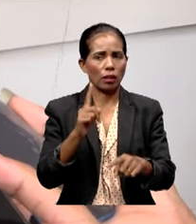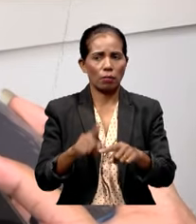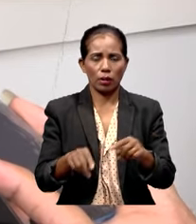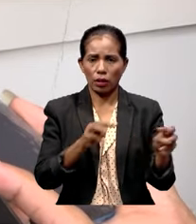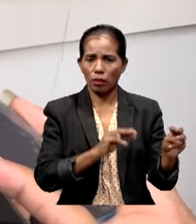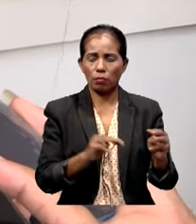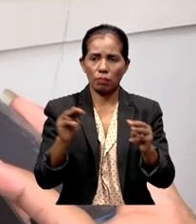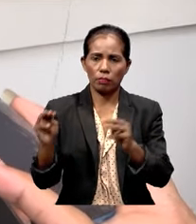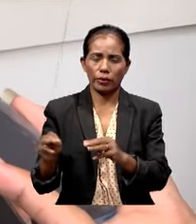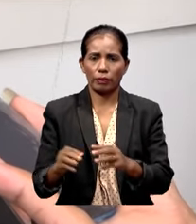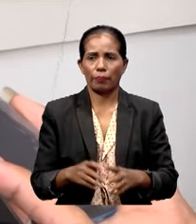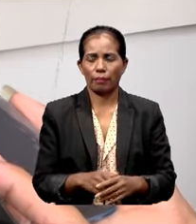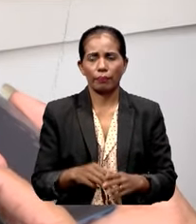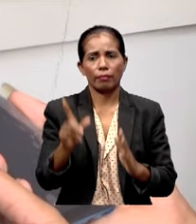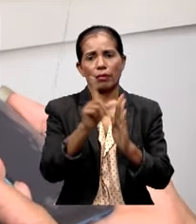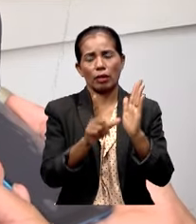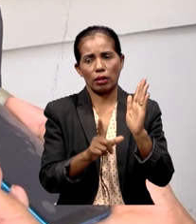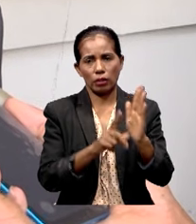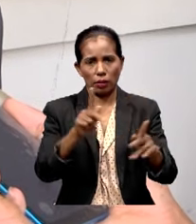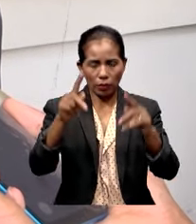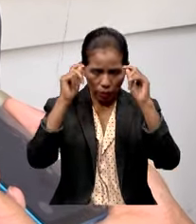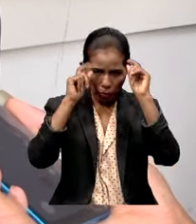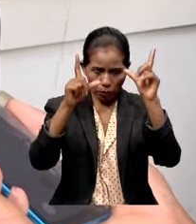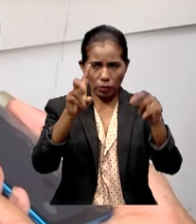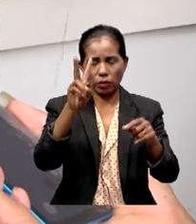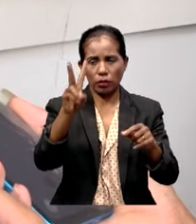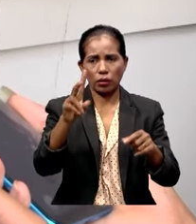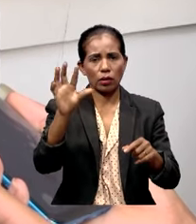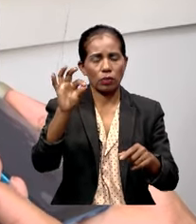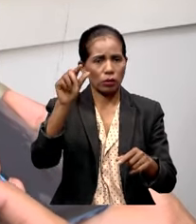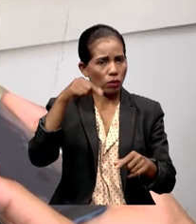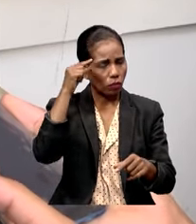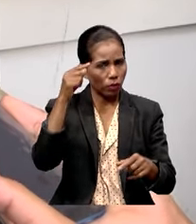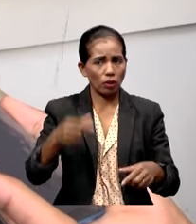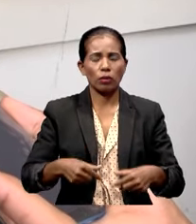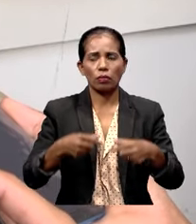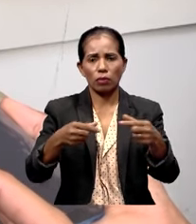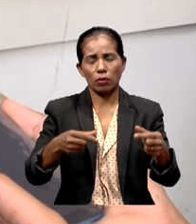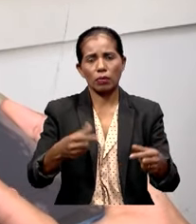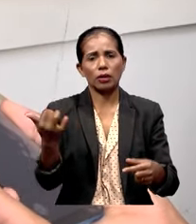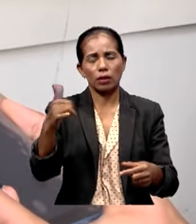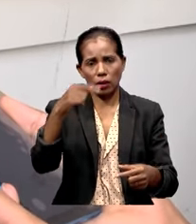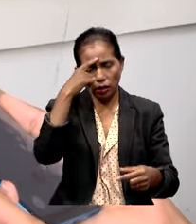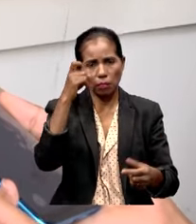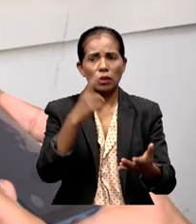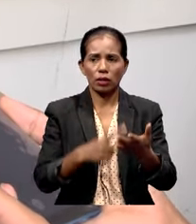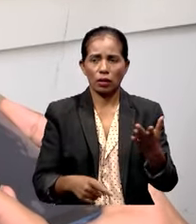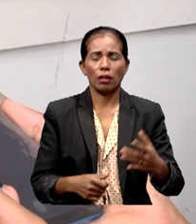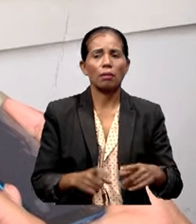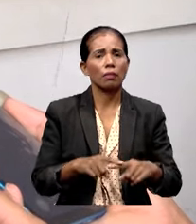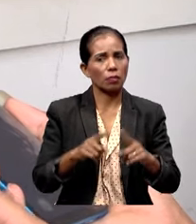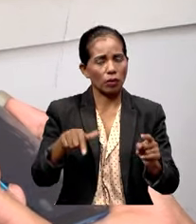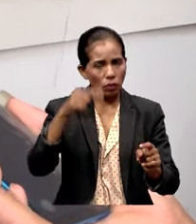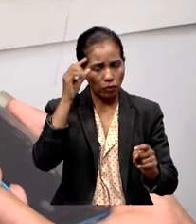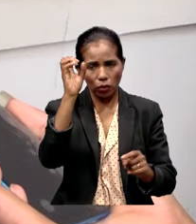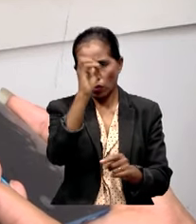da lista timorana e ruana que o nono governo apresentava ser, taula tem também razão ser, mas o governo